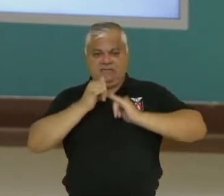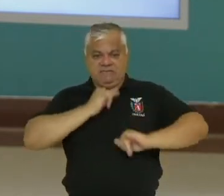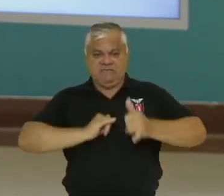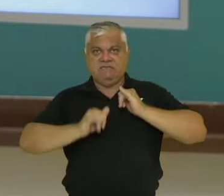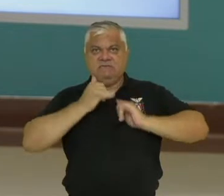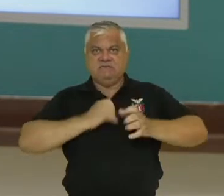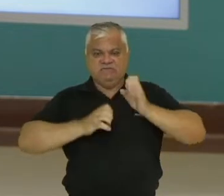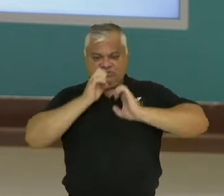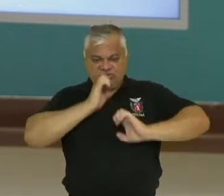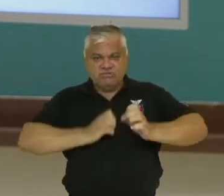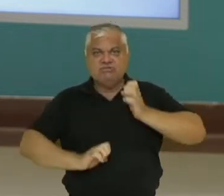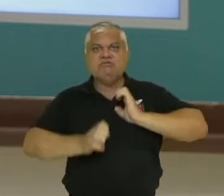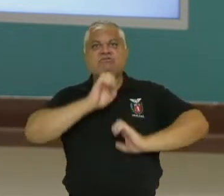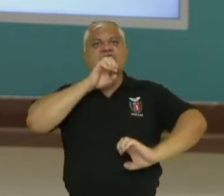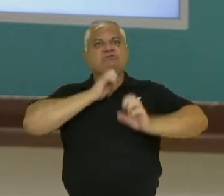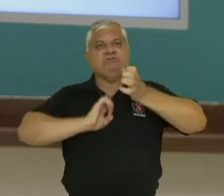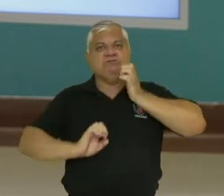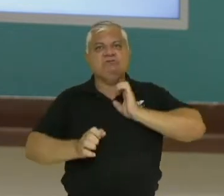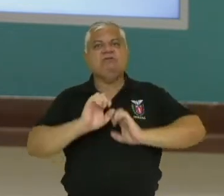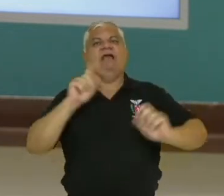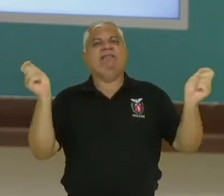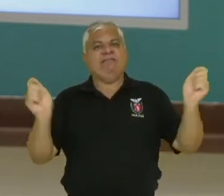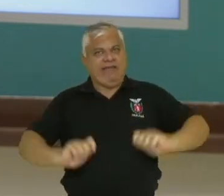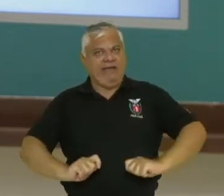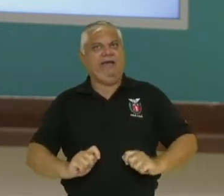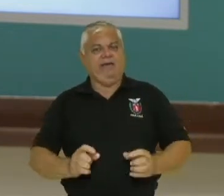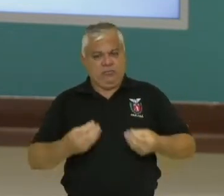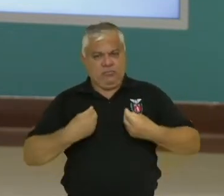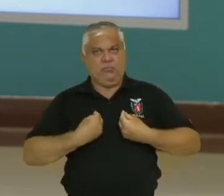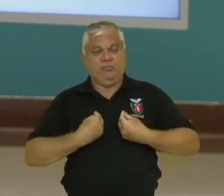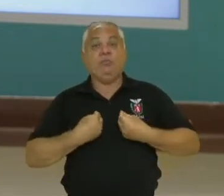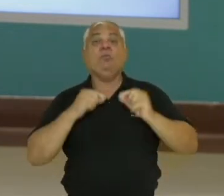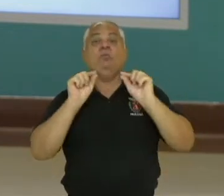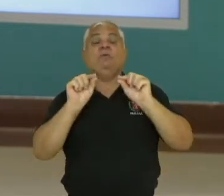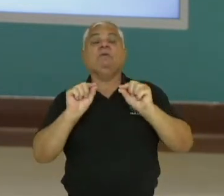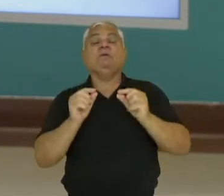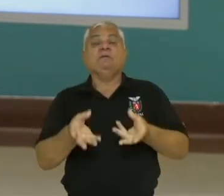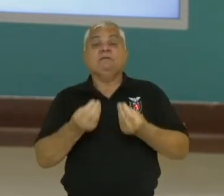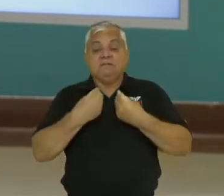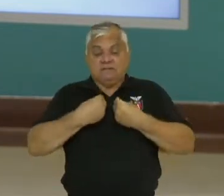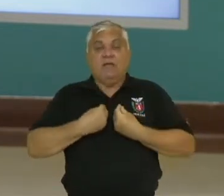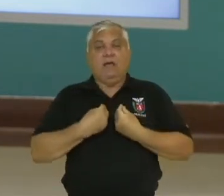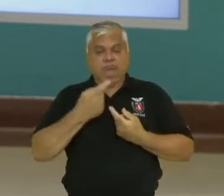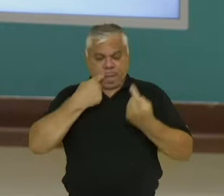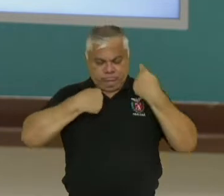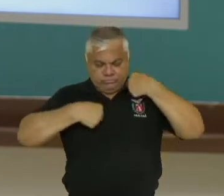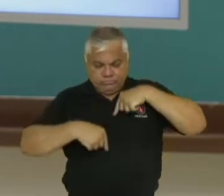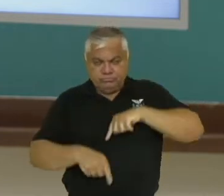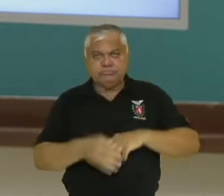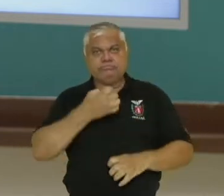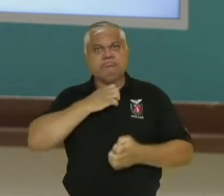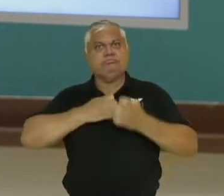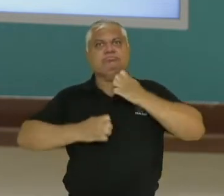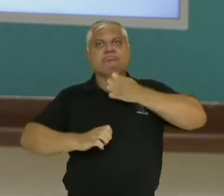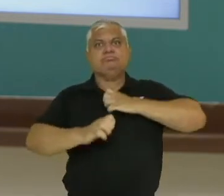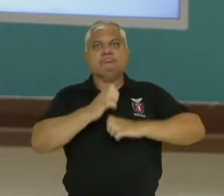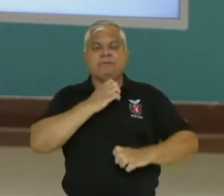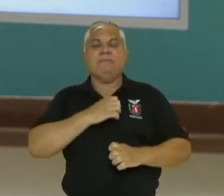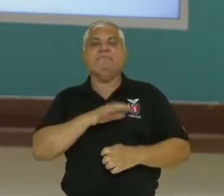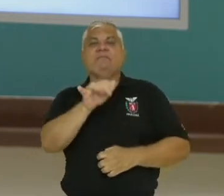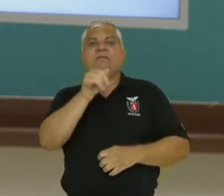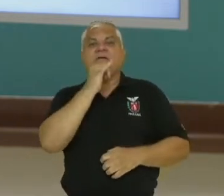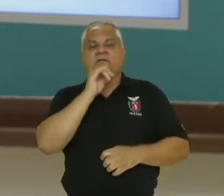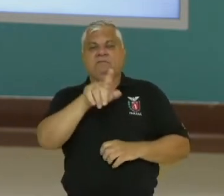energéticos porque eles vão nos dar energia, pois fornece energia para o nosso organismo. Sabe quando você